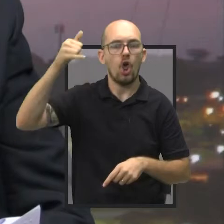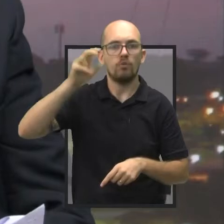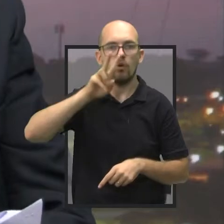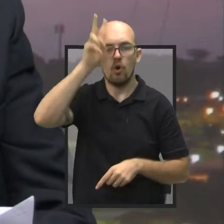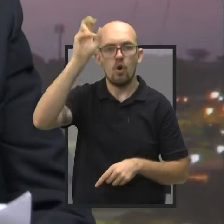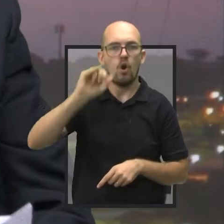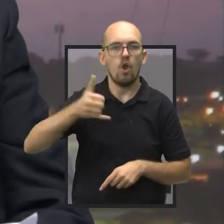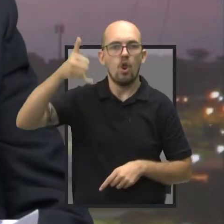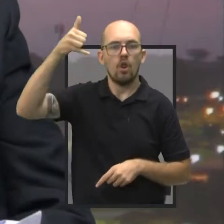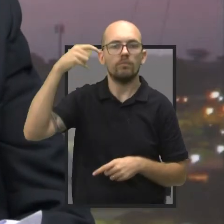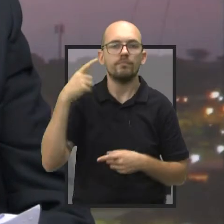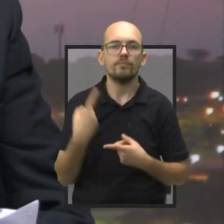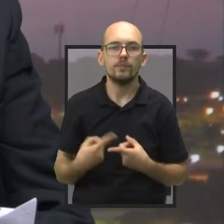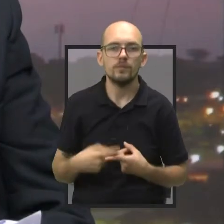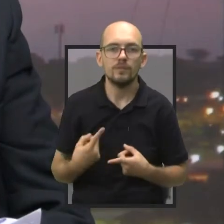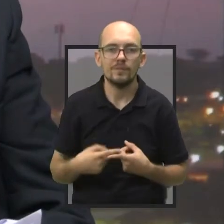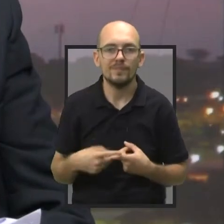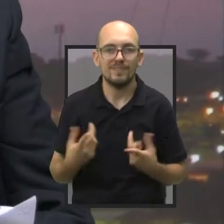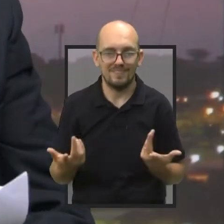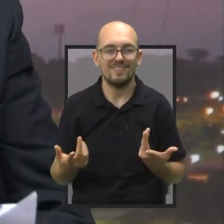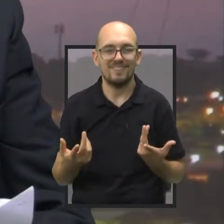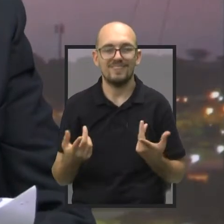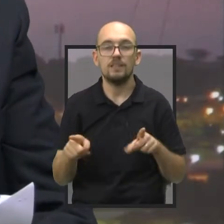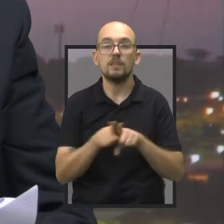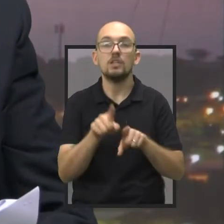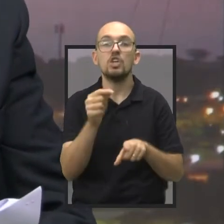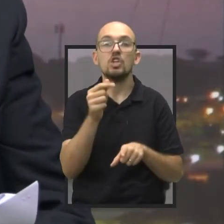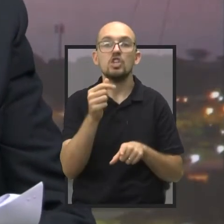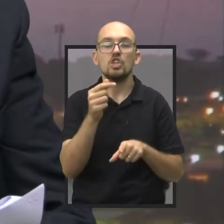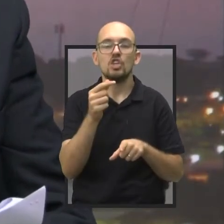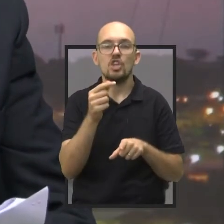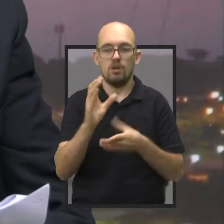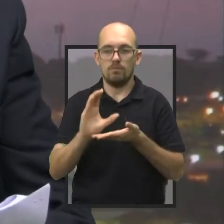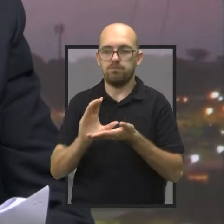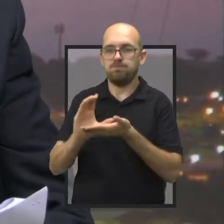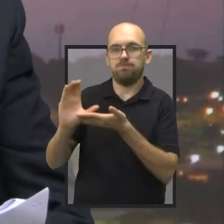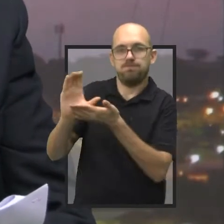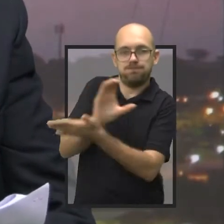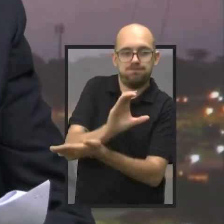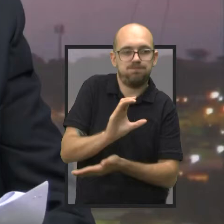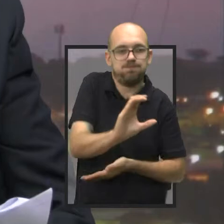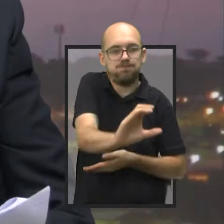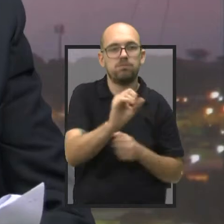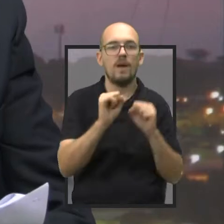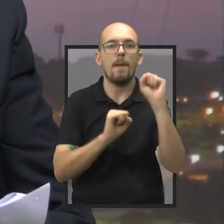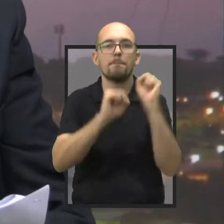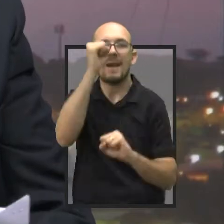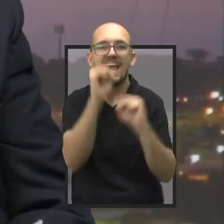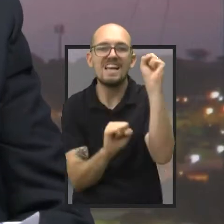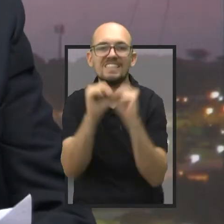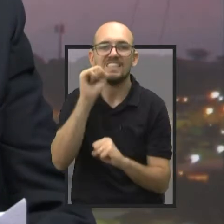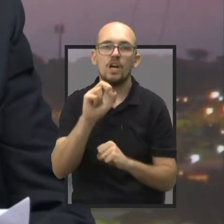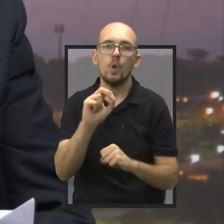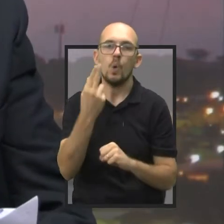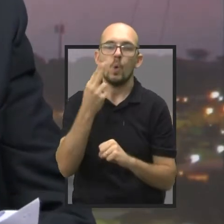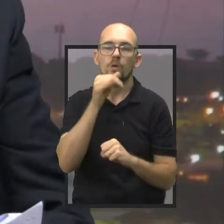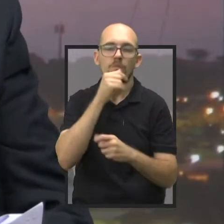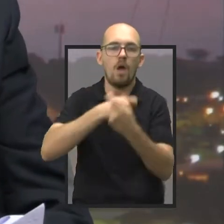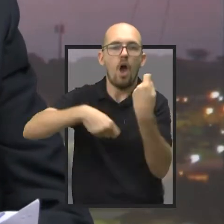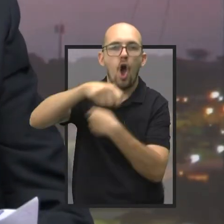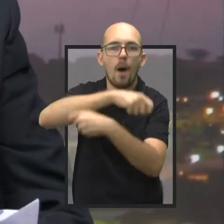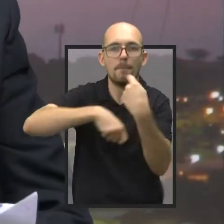inclusive também o dinheiro para fomento, para o crescimento da indústria, do comércio, que é